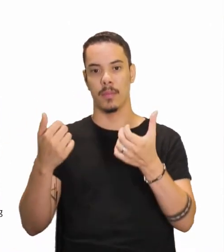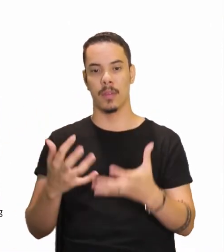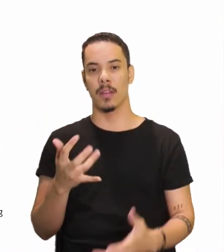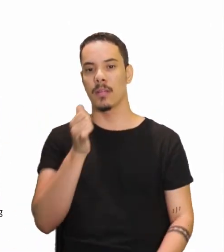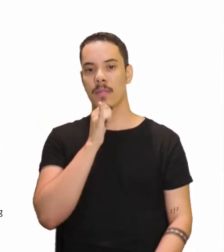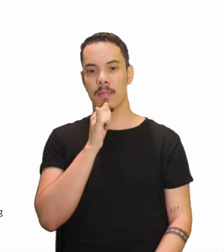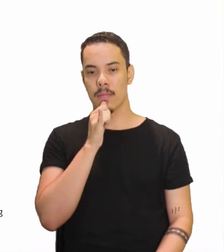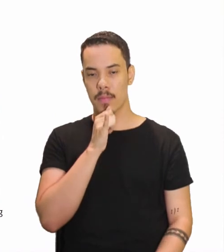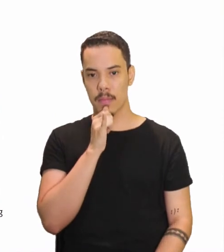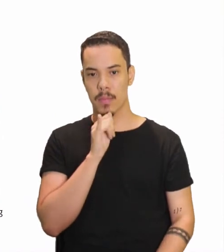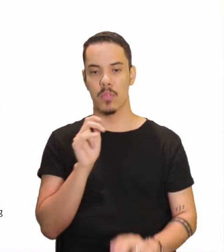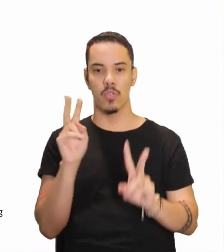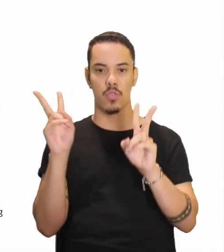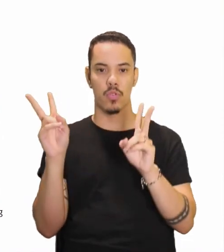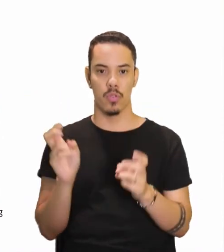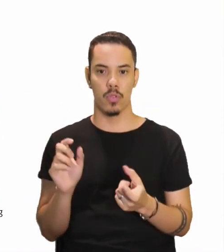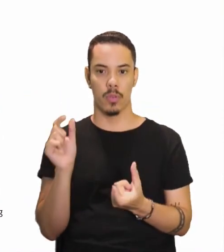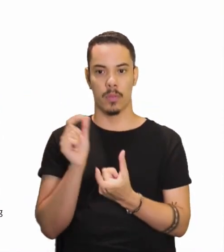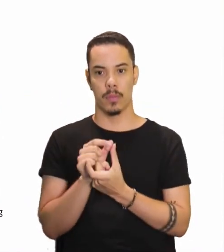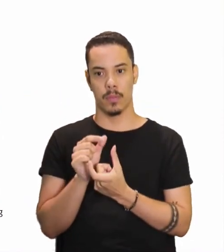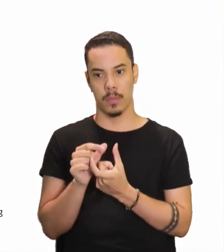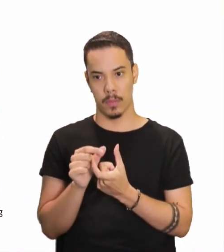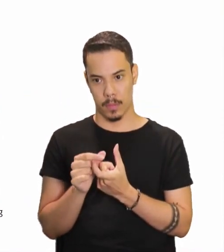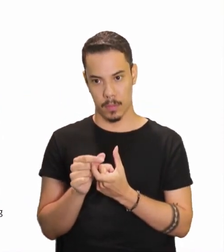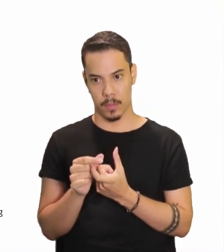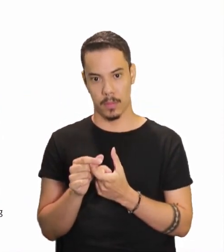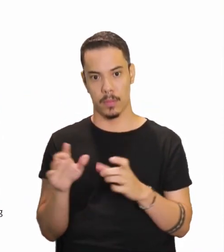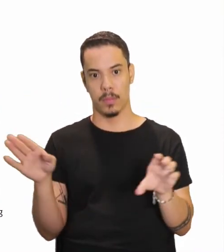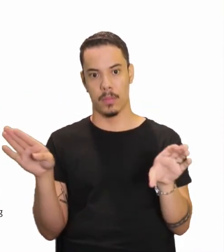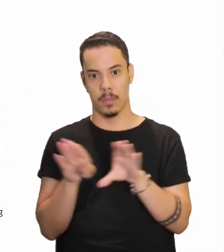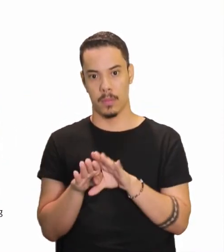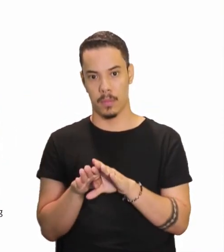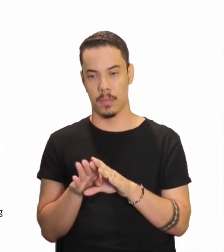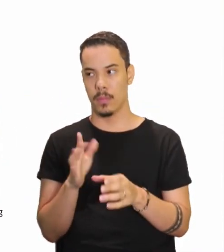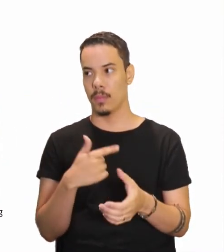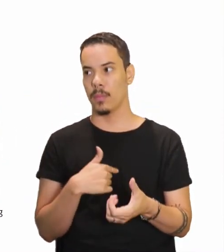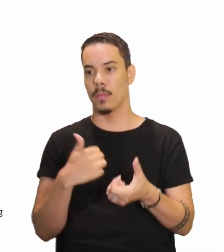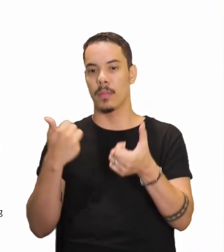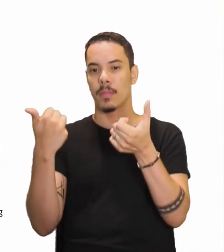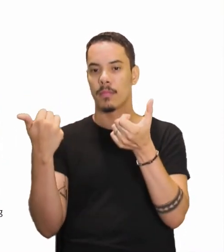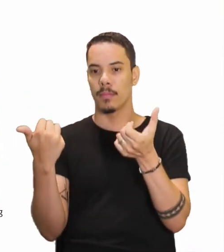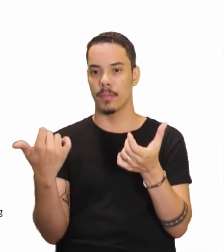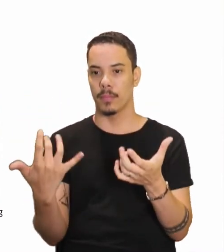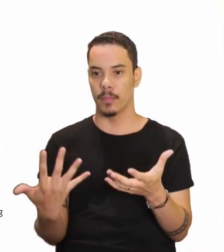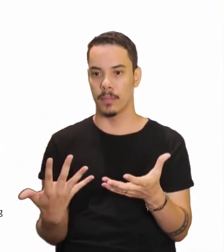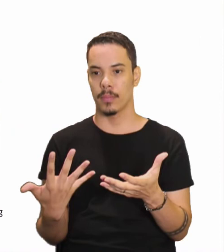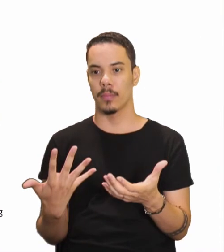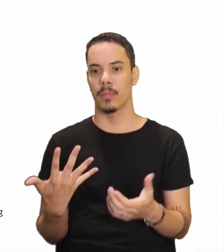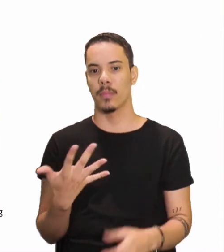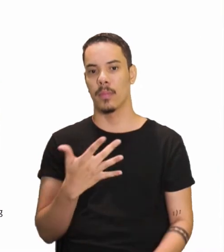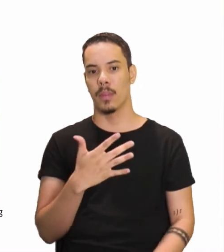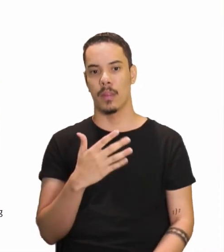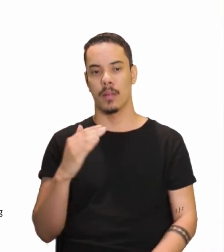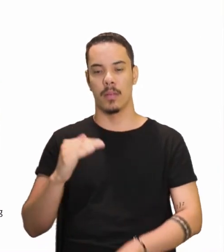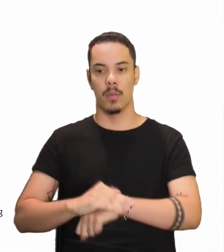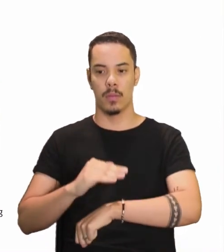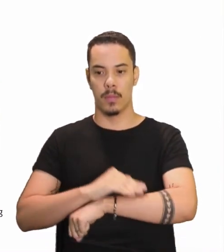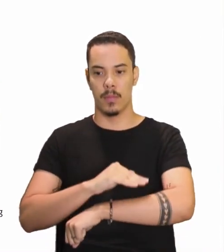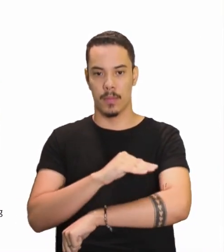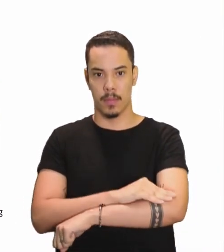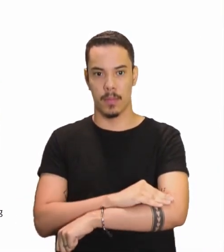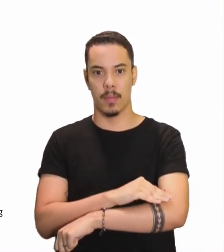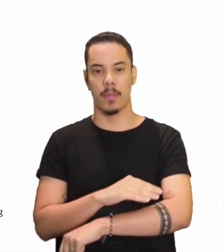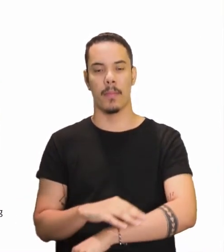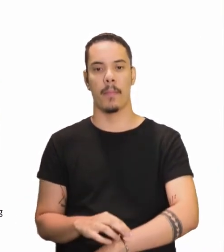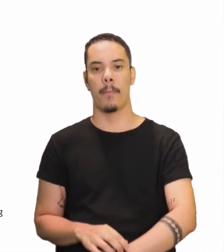exemplos ainda sobre fonemas. E aí a gente tem, olha só, o rei da lagoa. O sapo,